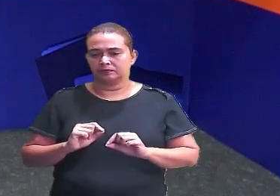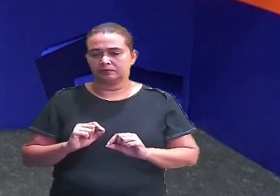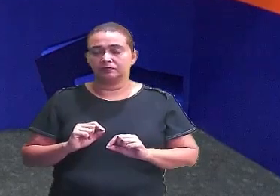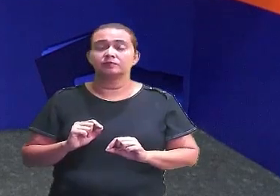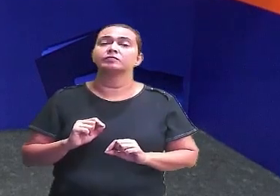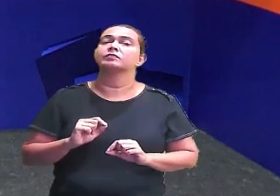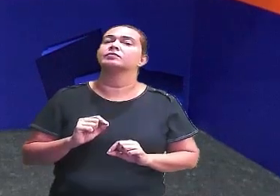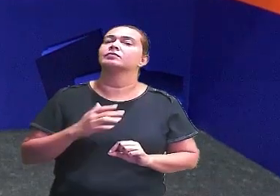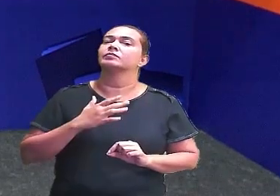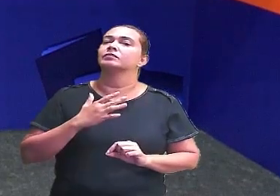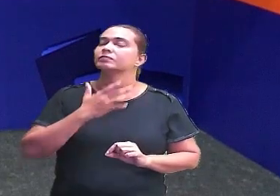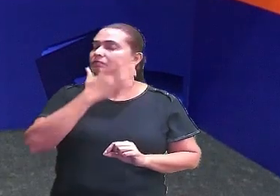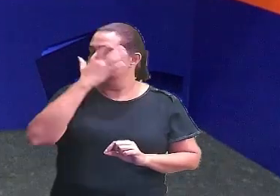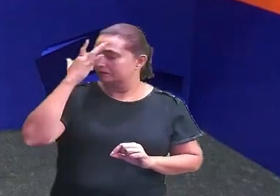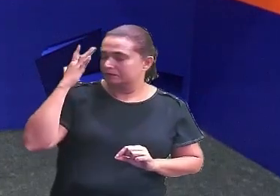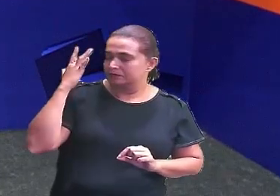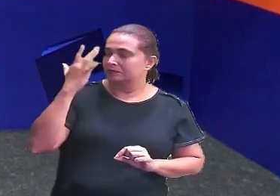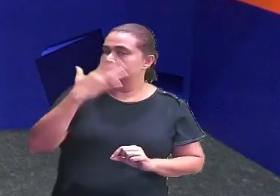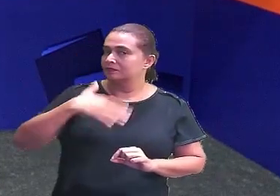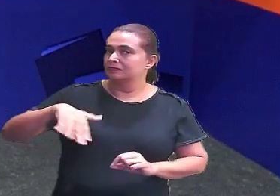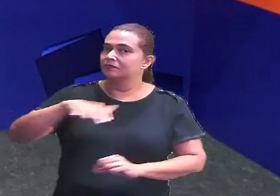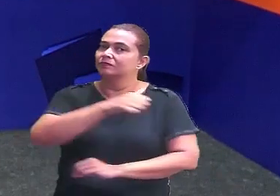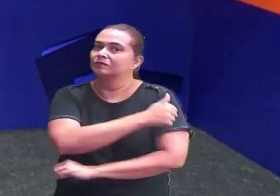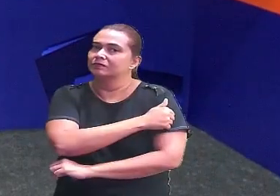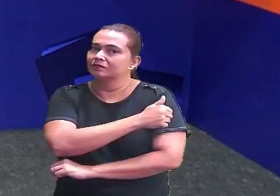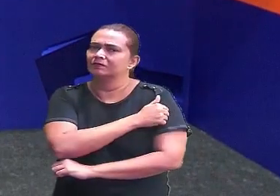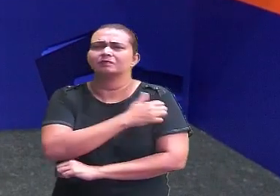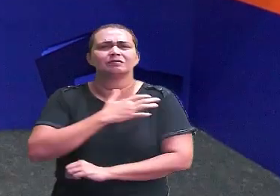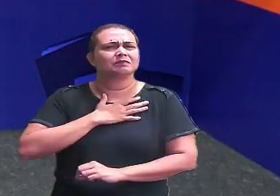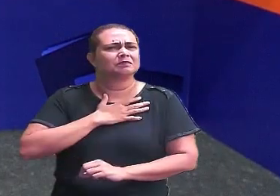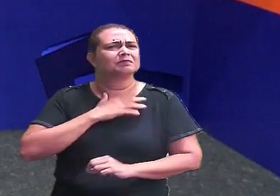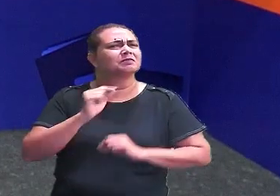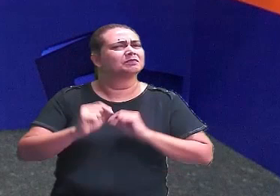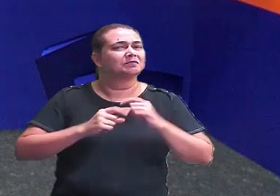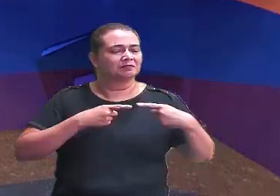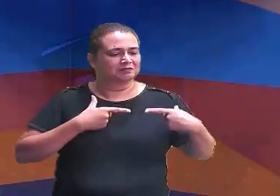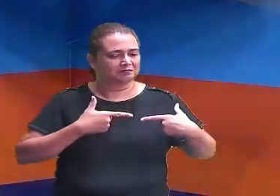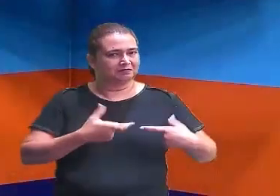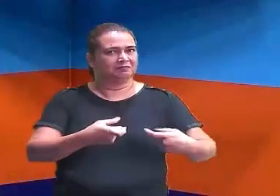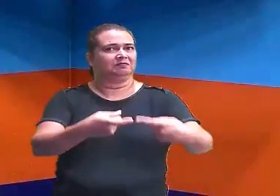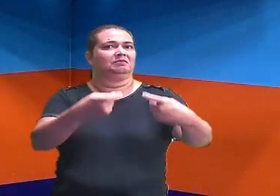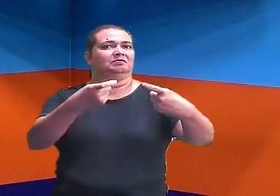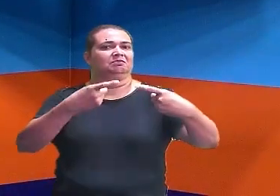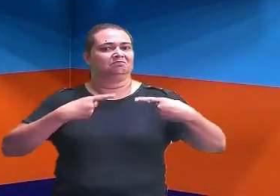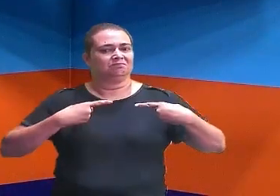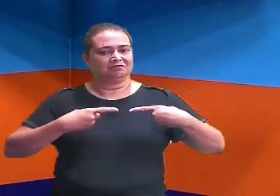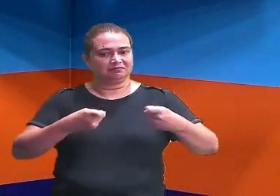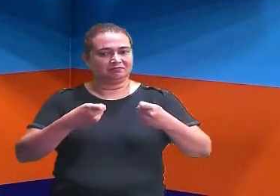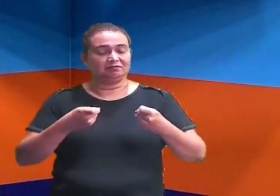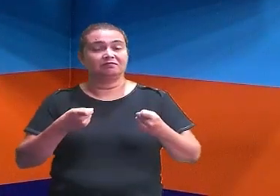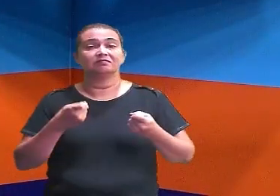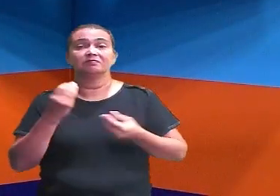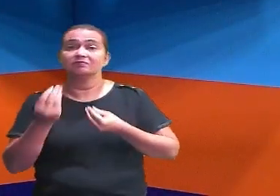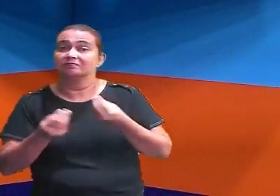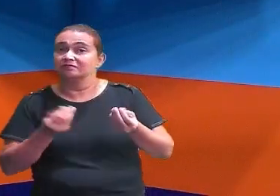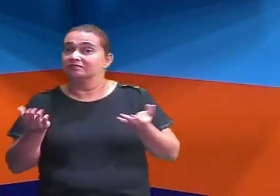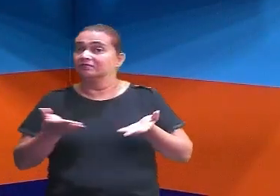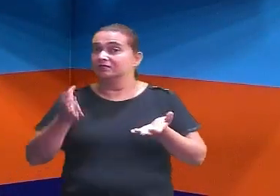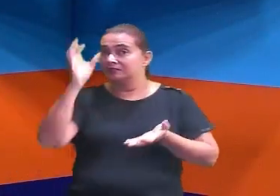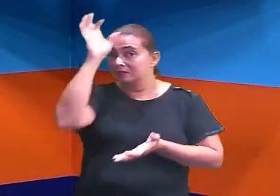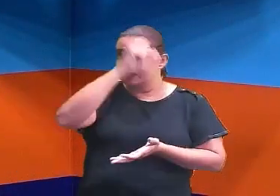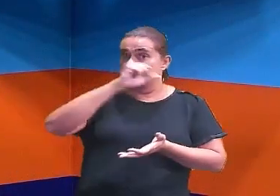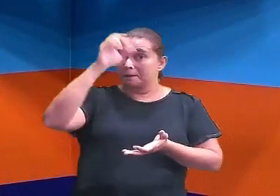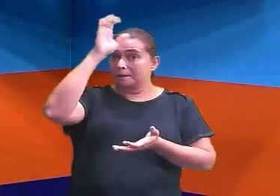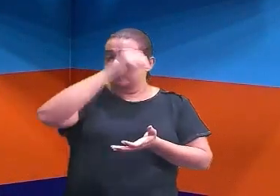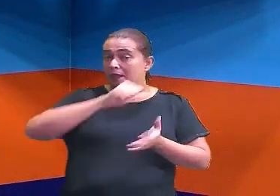alunos gostam na aula de História, que é guerra, né? Na verdade, nós vamos estudar a Primeira Grande Guerra Mundial,